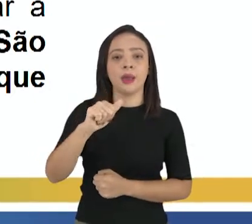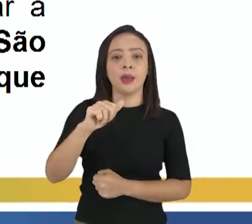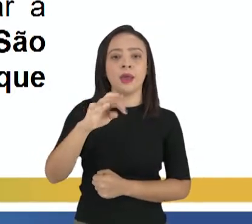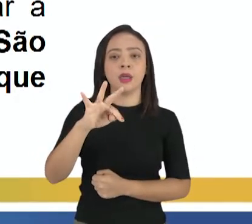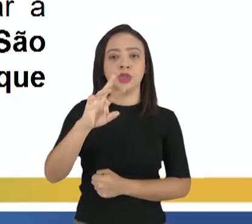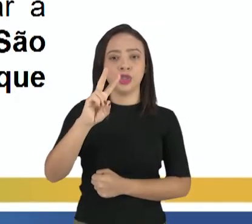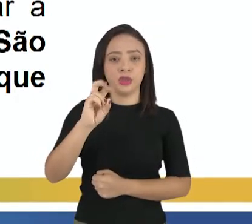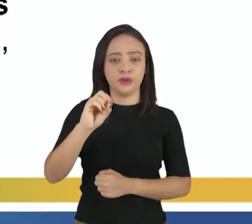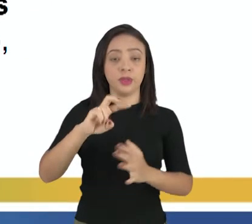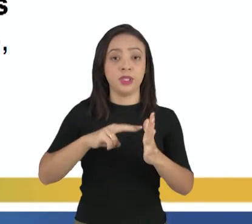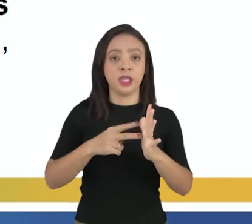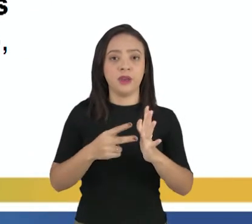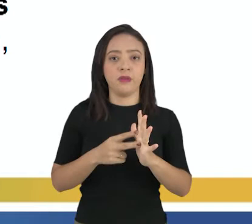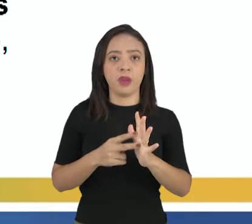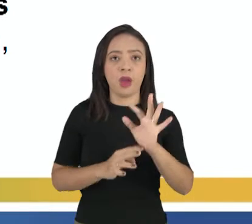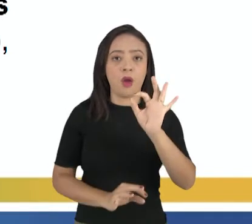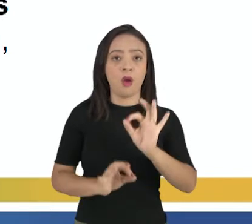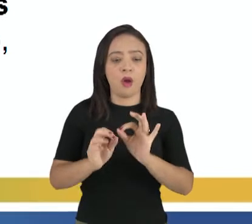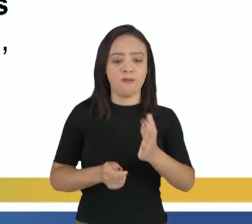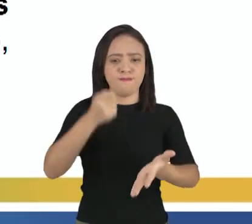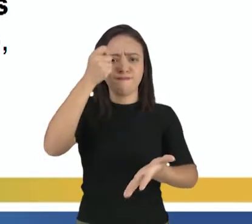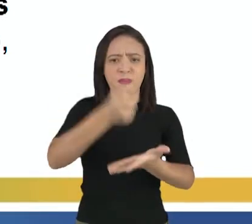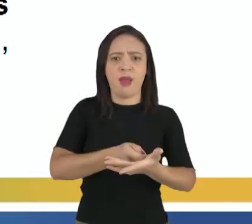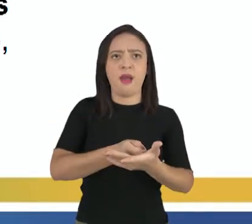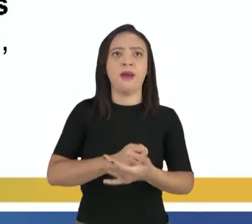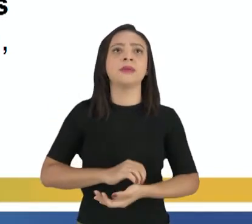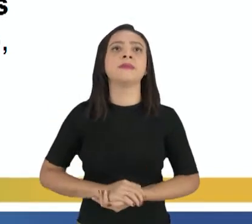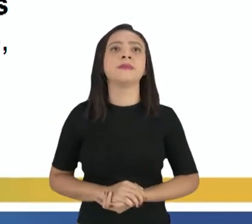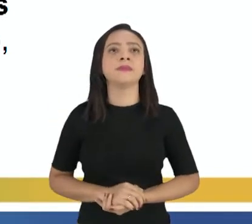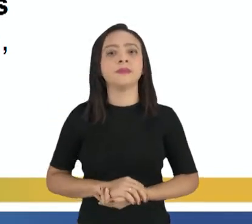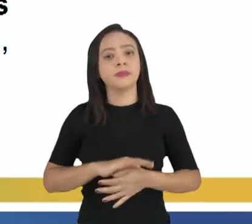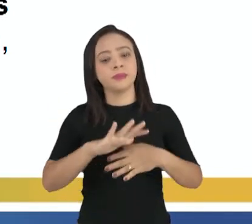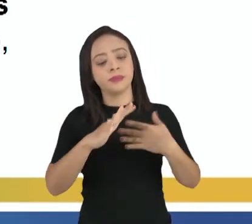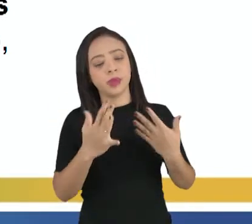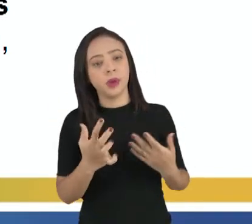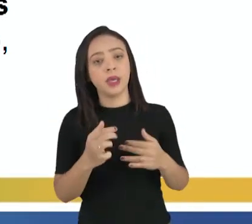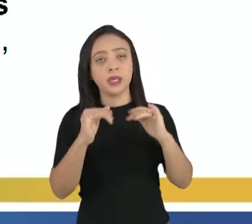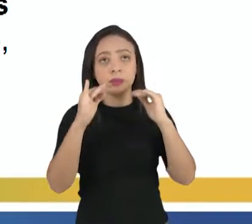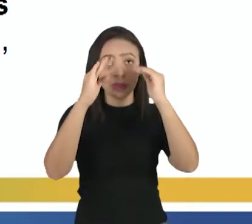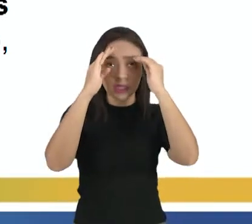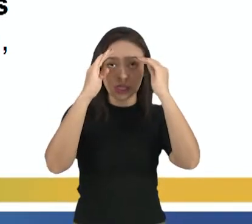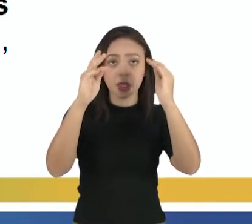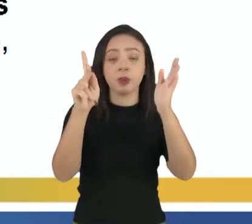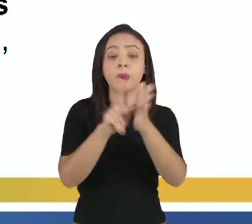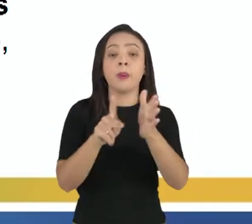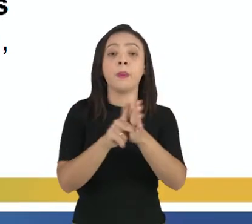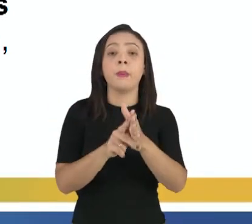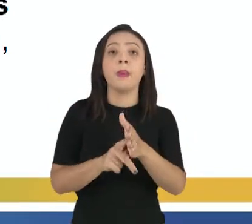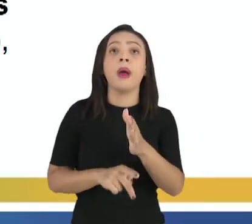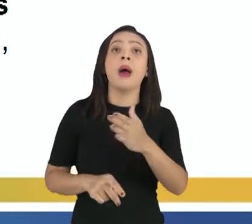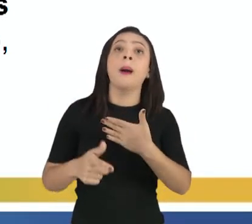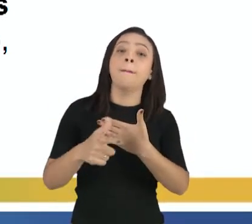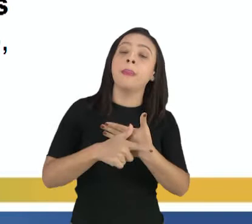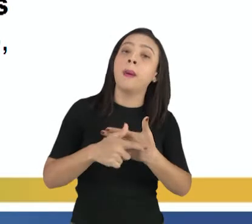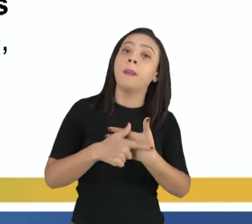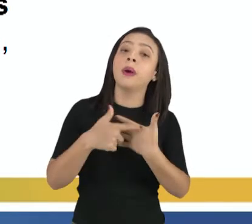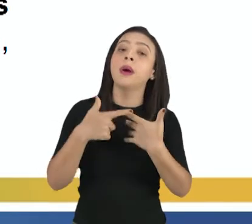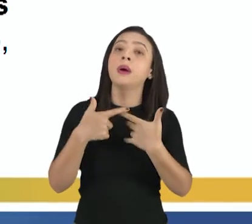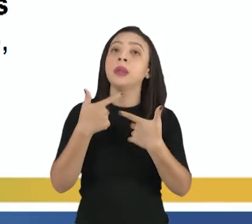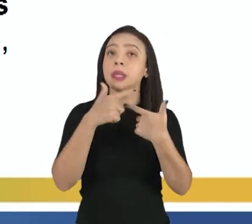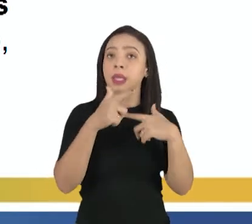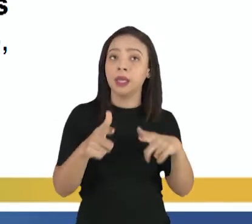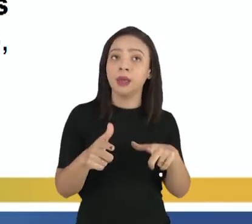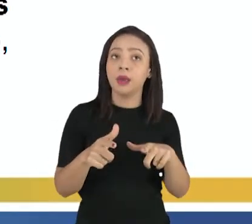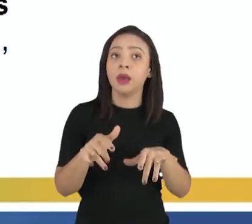indicam ordem. De acordo com as funções da linguagem, os anúncios publicitários são textos que apresentam a